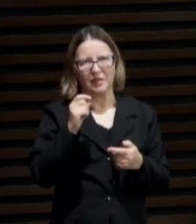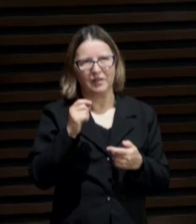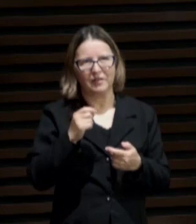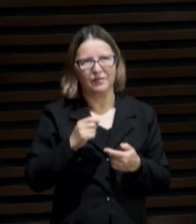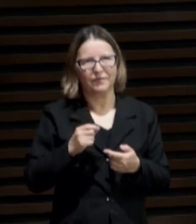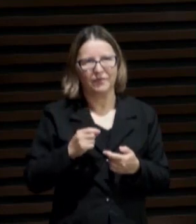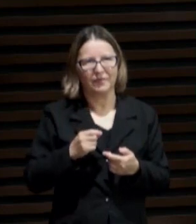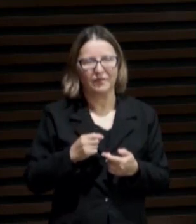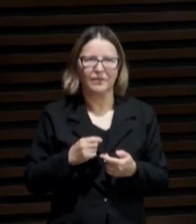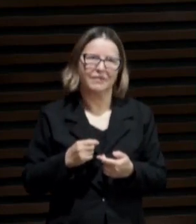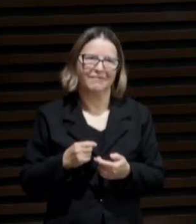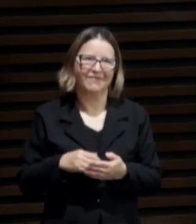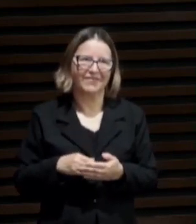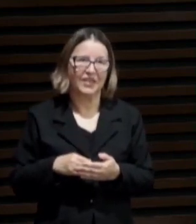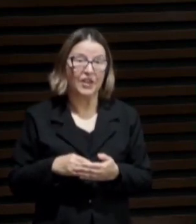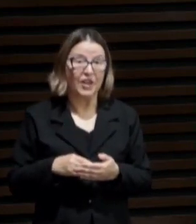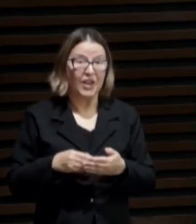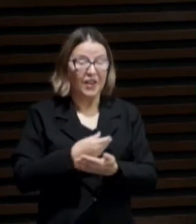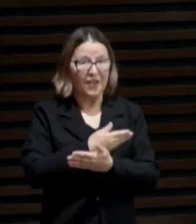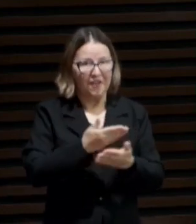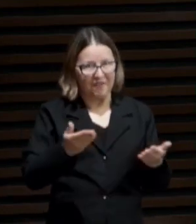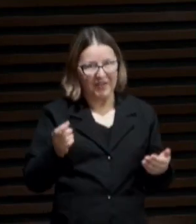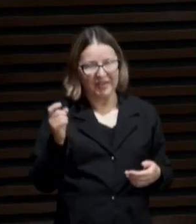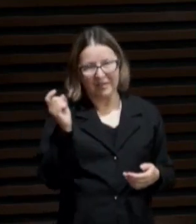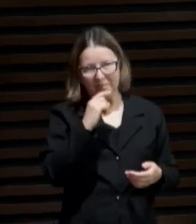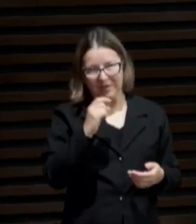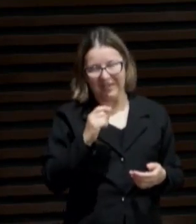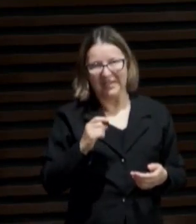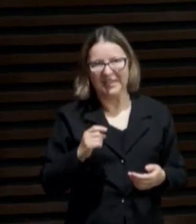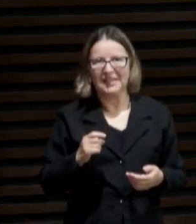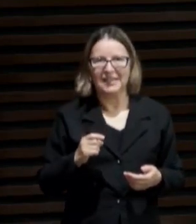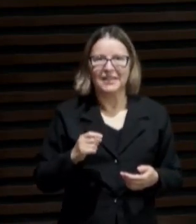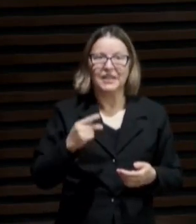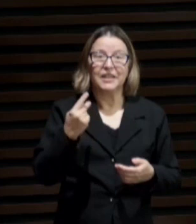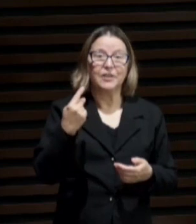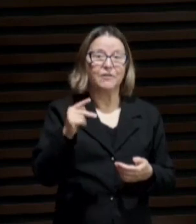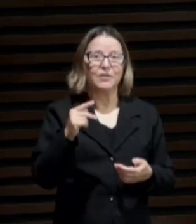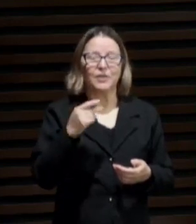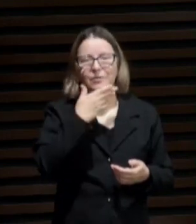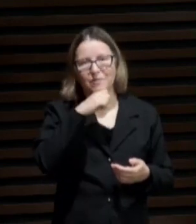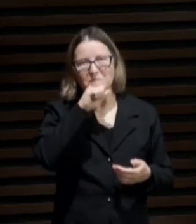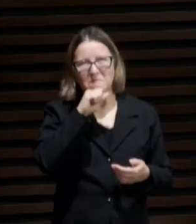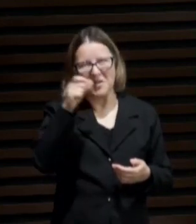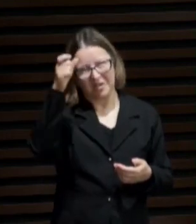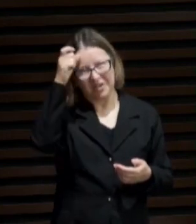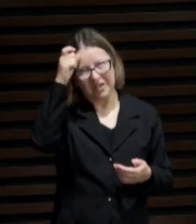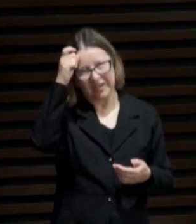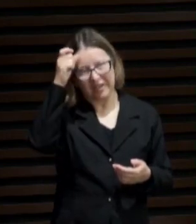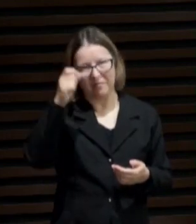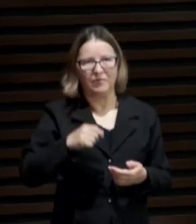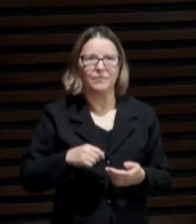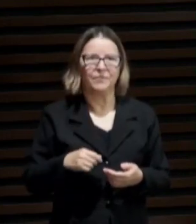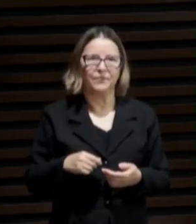os desejos dele. Ele foi homicida desde o princípio e nunca se firmou na verdade. Porque quando ele profere mentira,